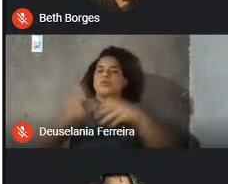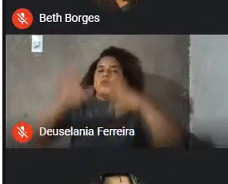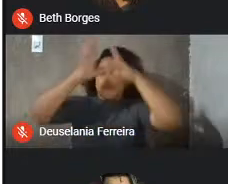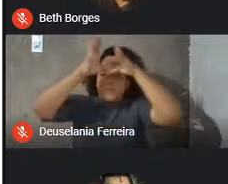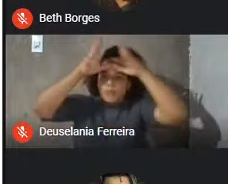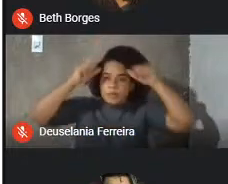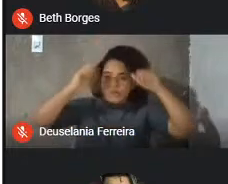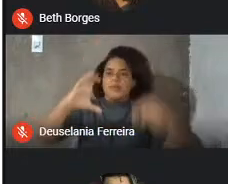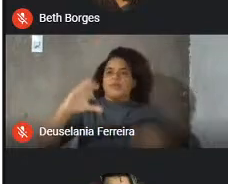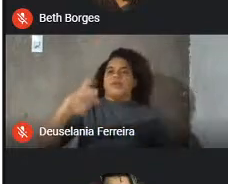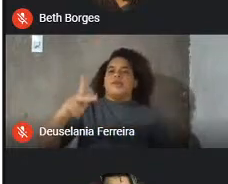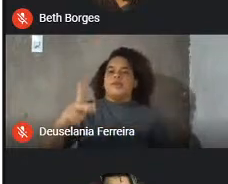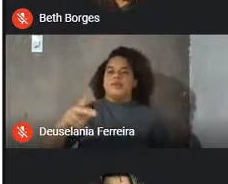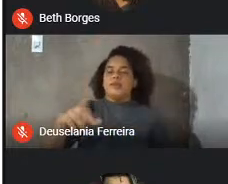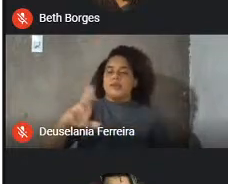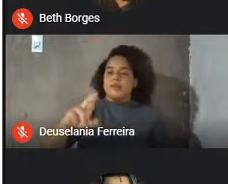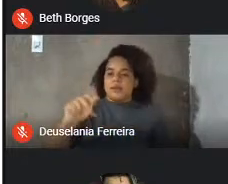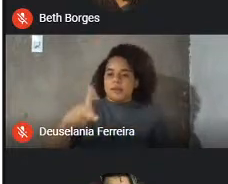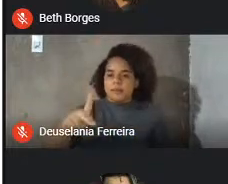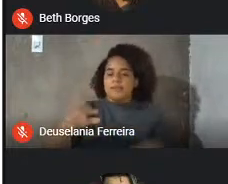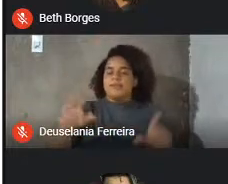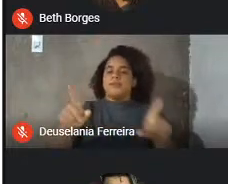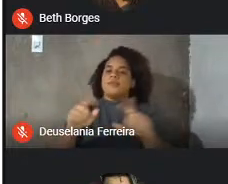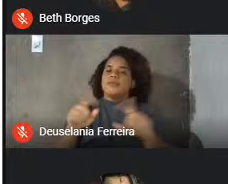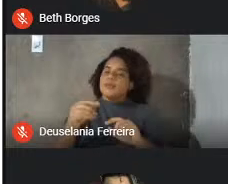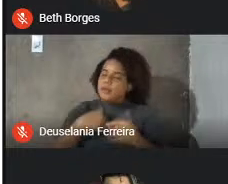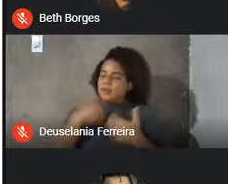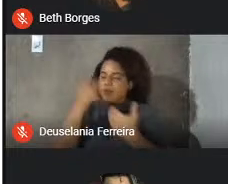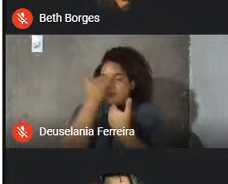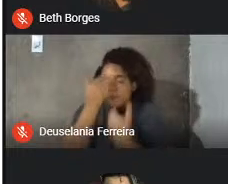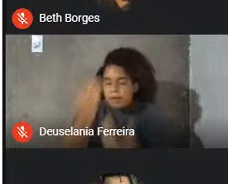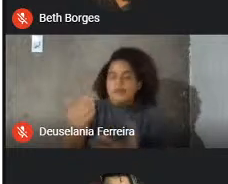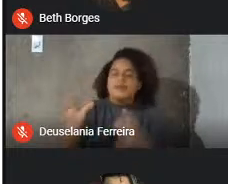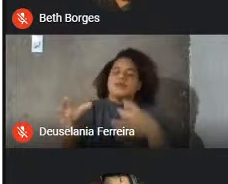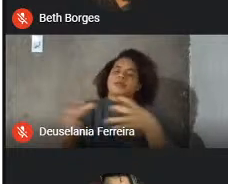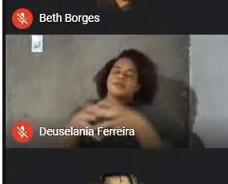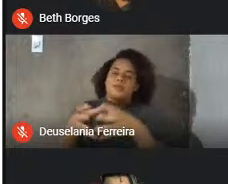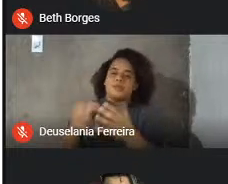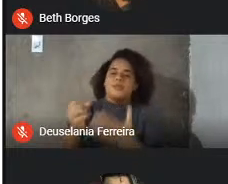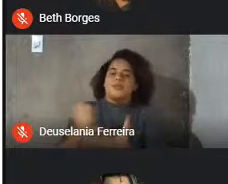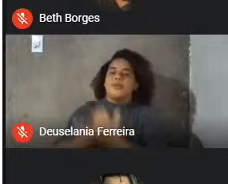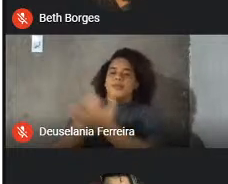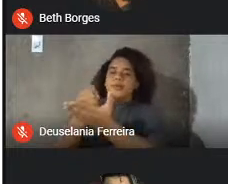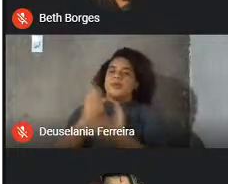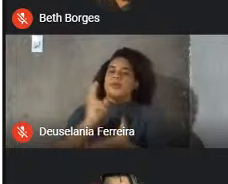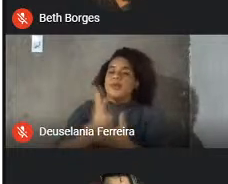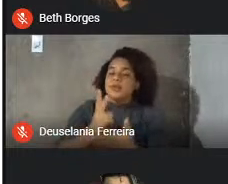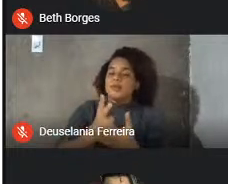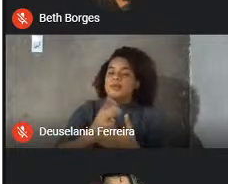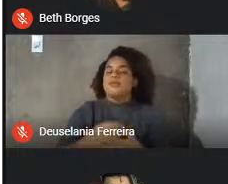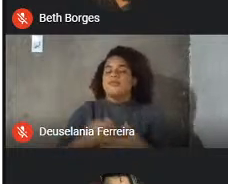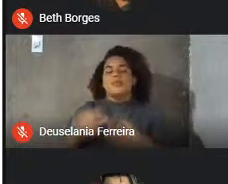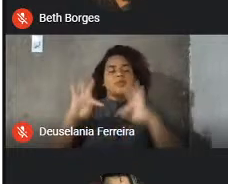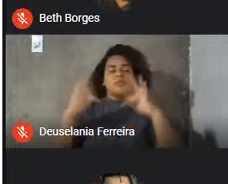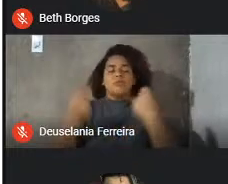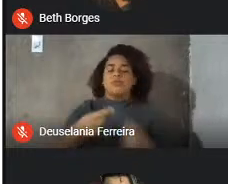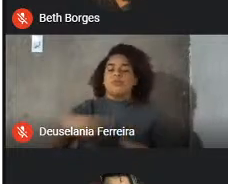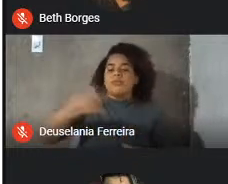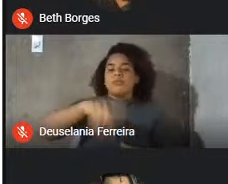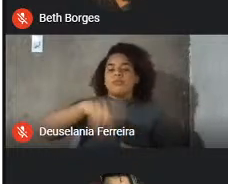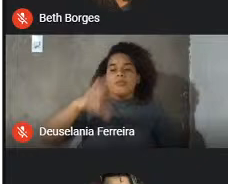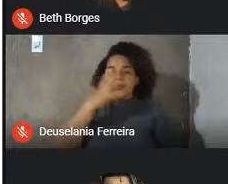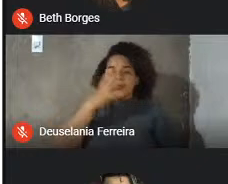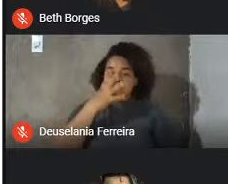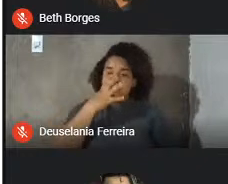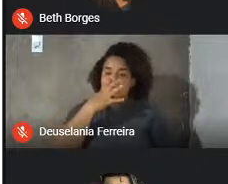esse apoio, que eu agradeço muito, tá? E de todos vocês que estão assistindo,